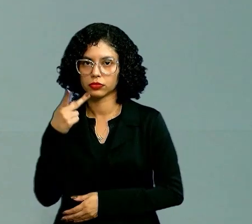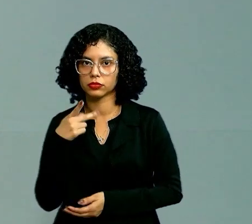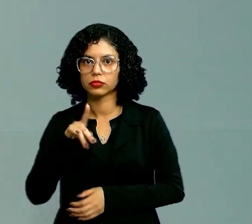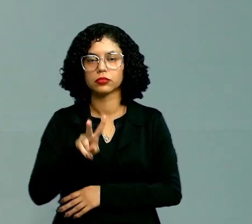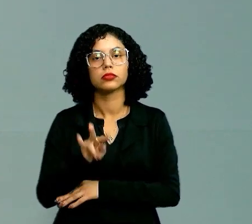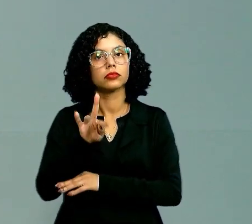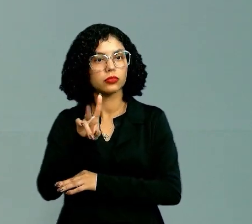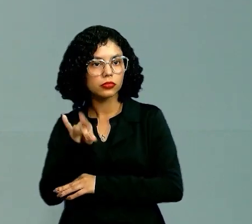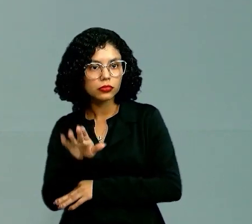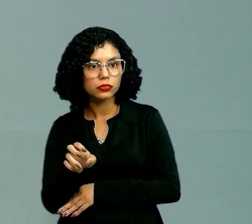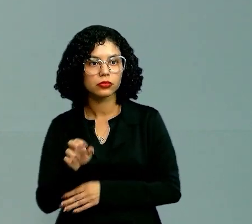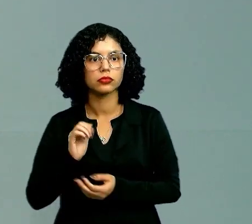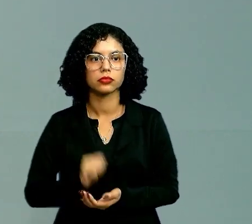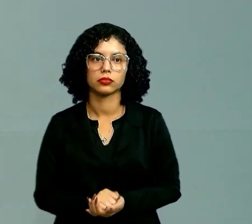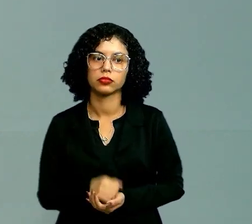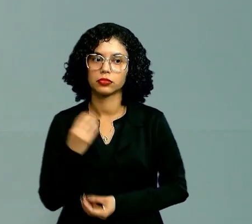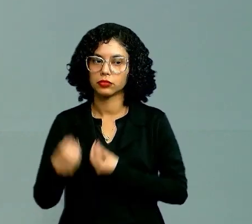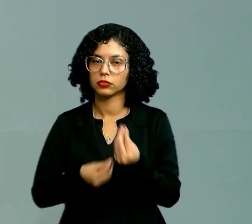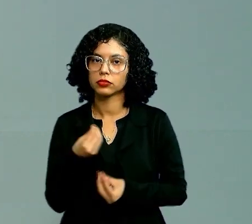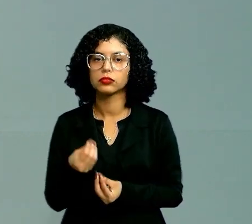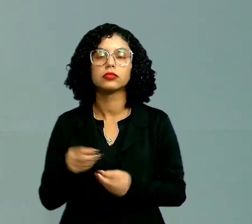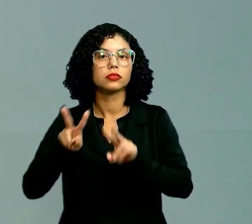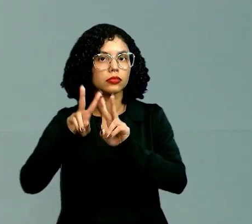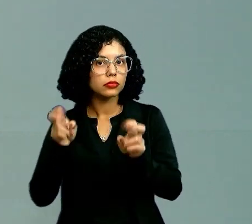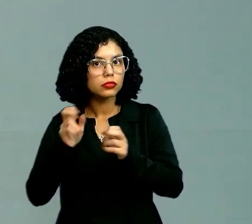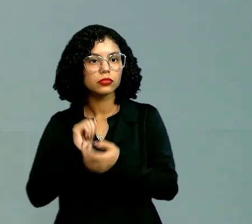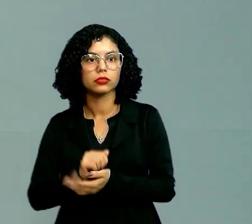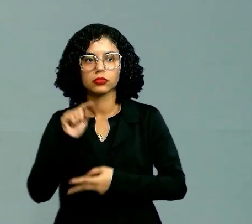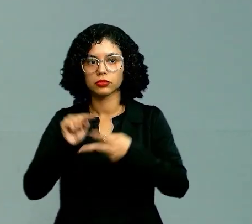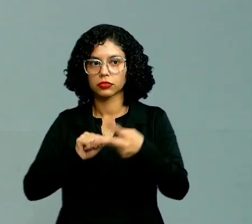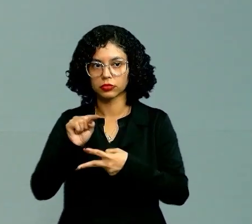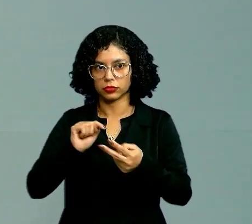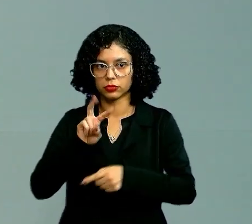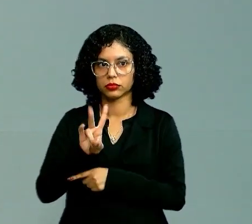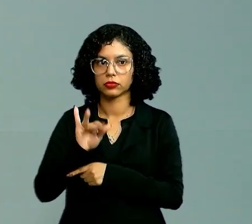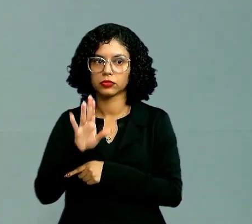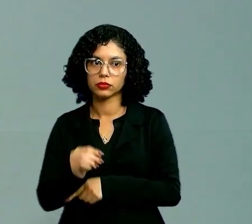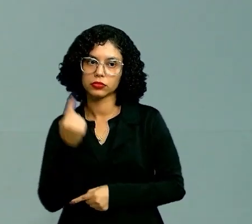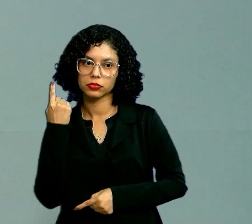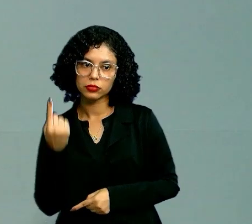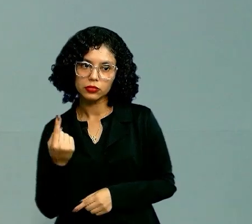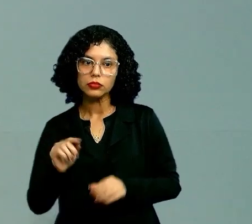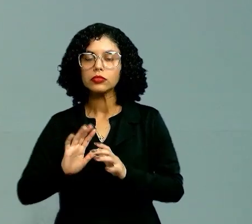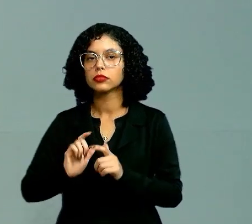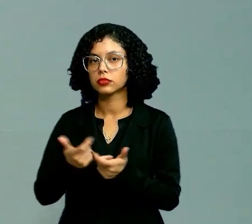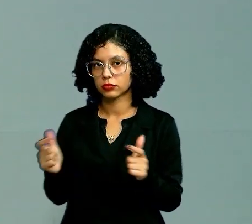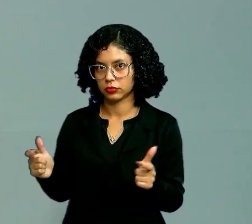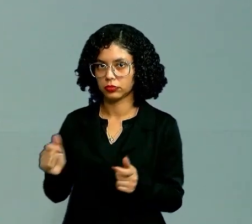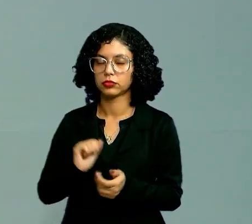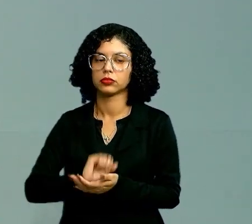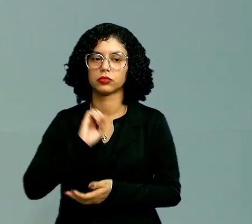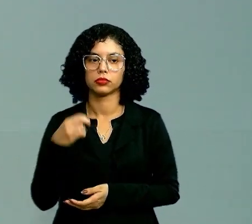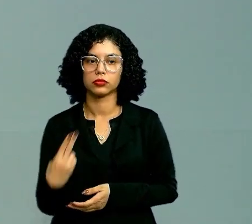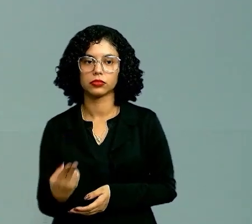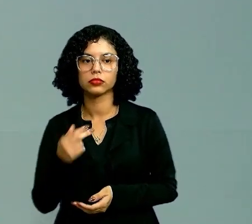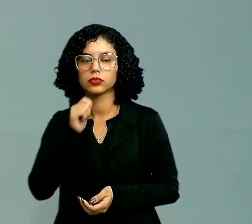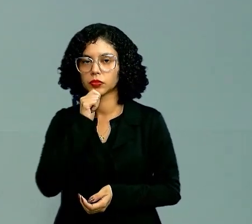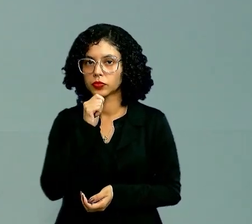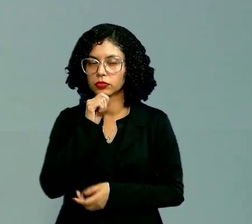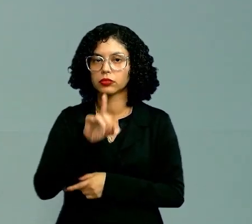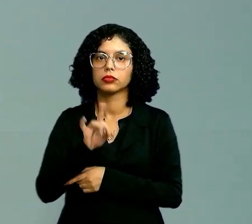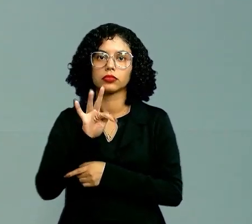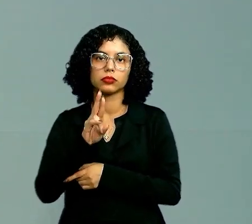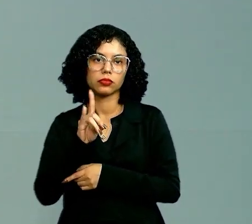virtudes e a virtude como meio termo entre dois vícios sendo um por excesso e outro por deficiência